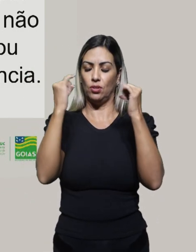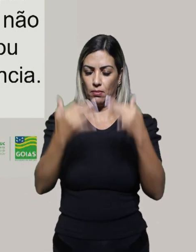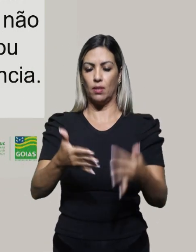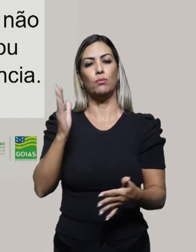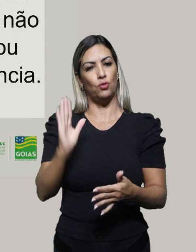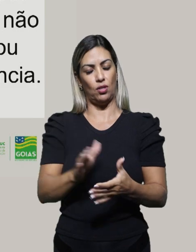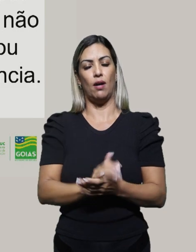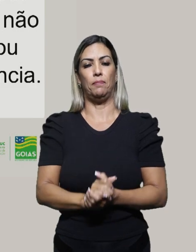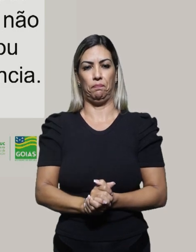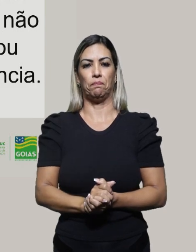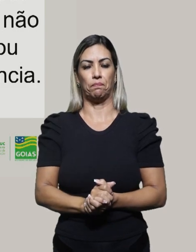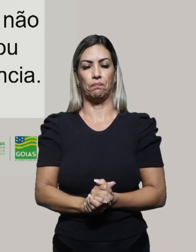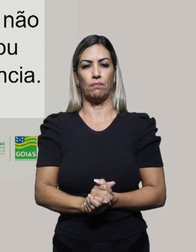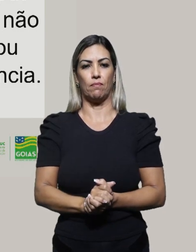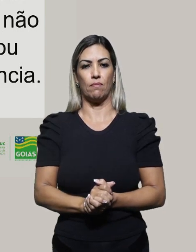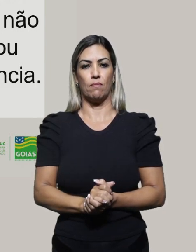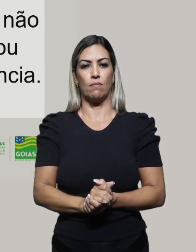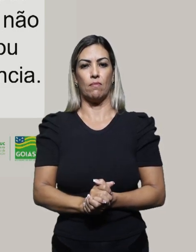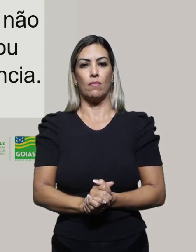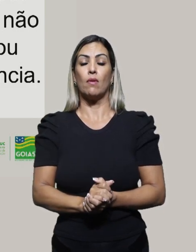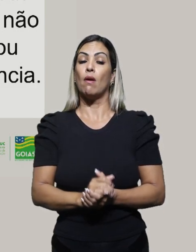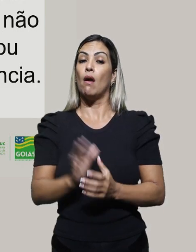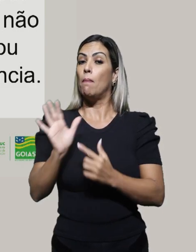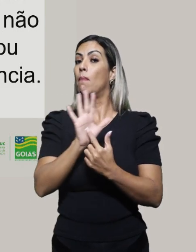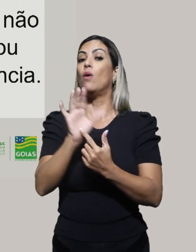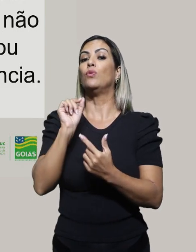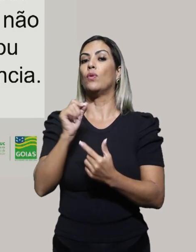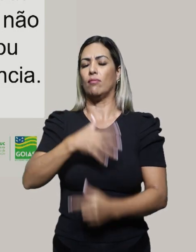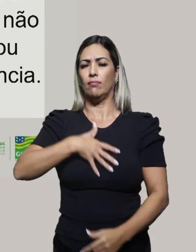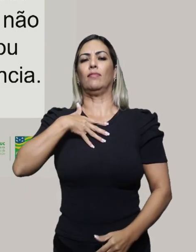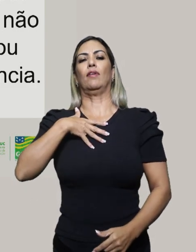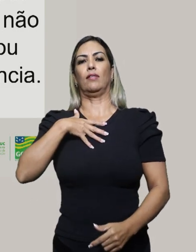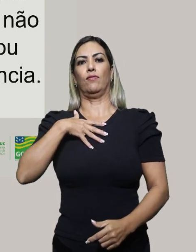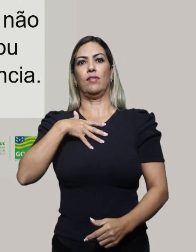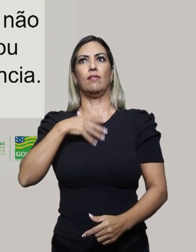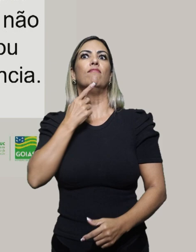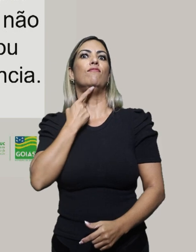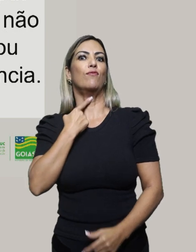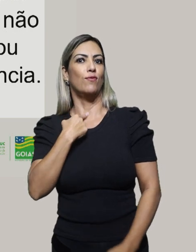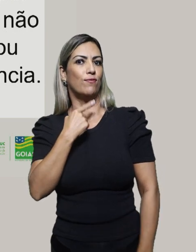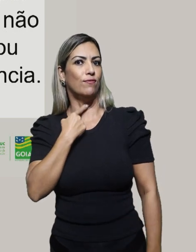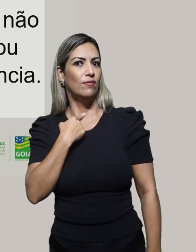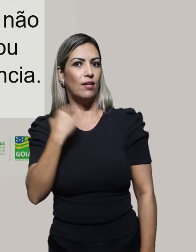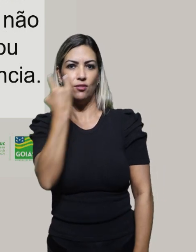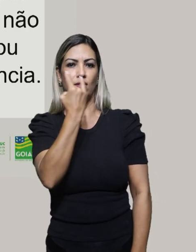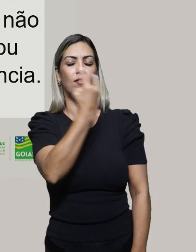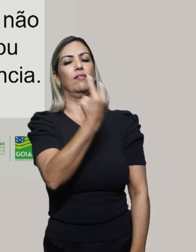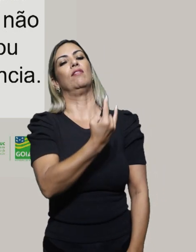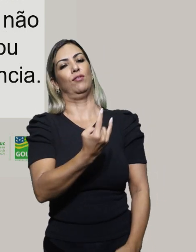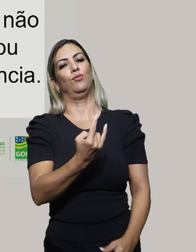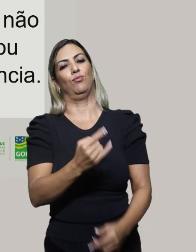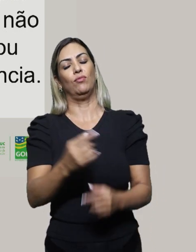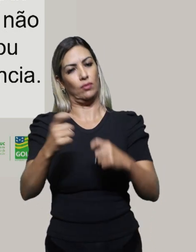Nós já falamos aqui o ato libidinoso, que é o ato que visa satisfazer a vontade da pessoa,